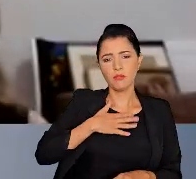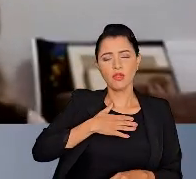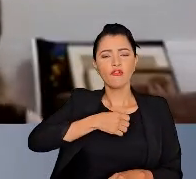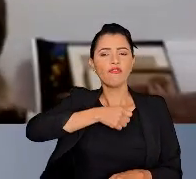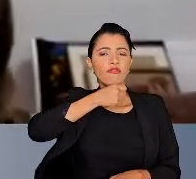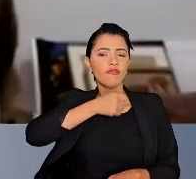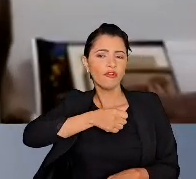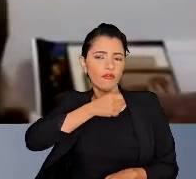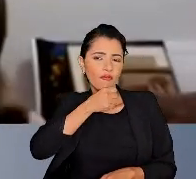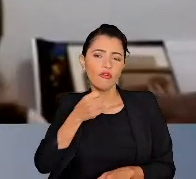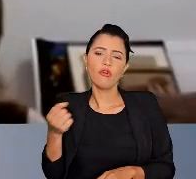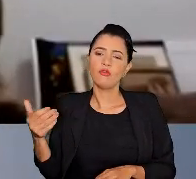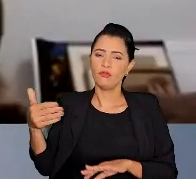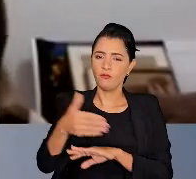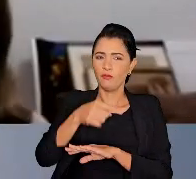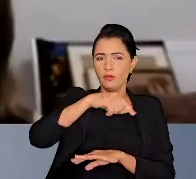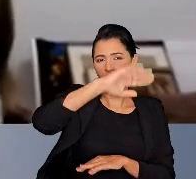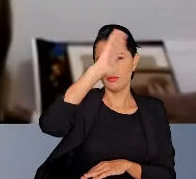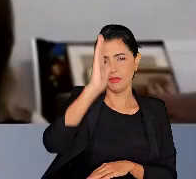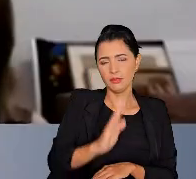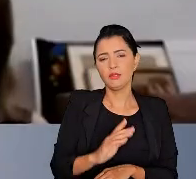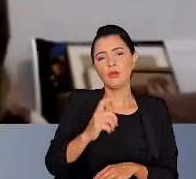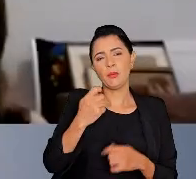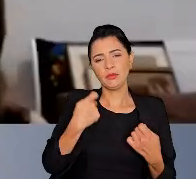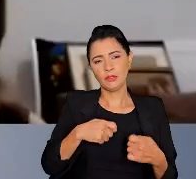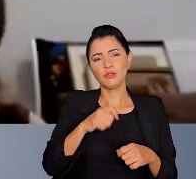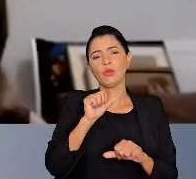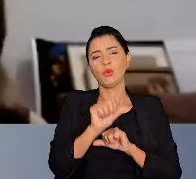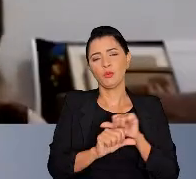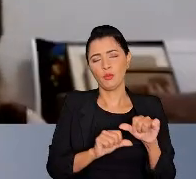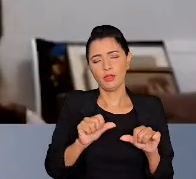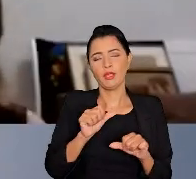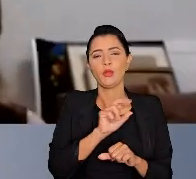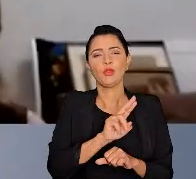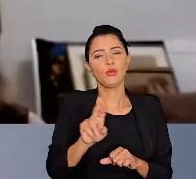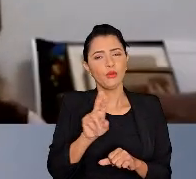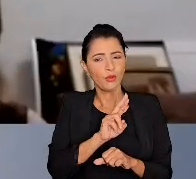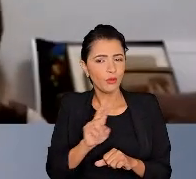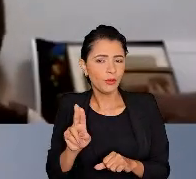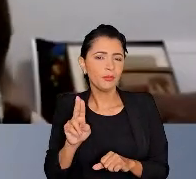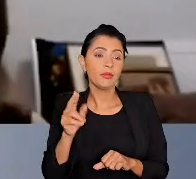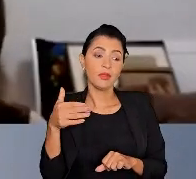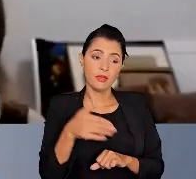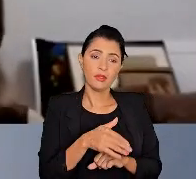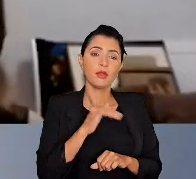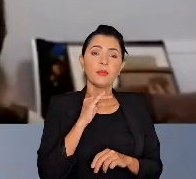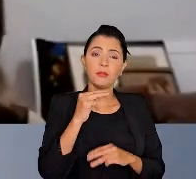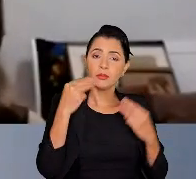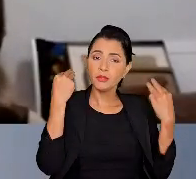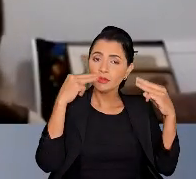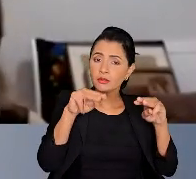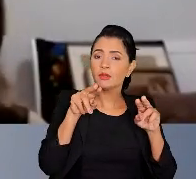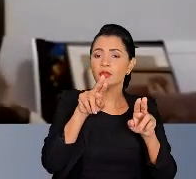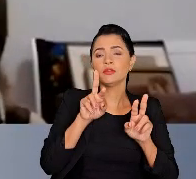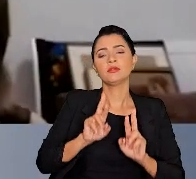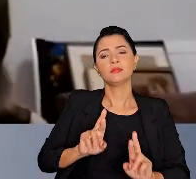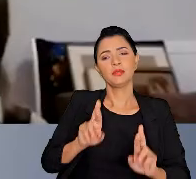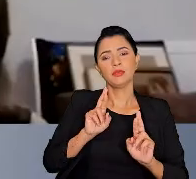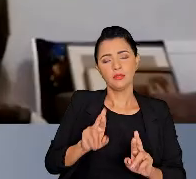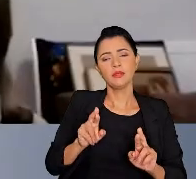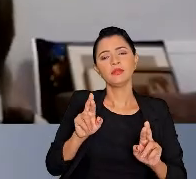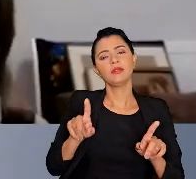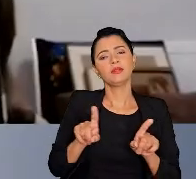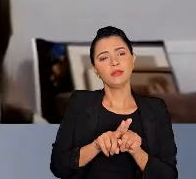quando veio para o Brasil teve que mudar de nome, e isso que a gente está aqui é uma mensagem de esperança, né? Gostaria que ela